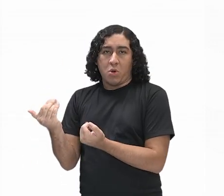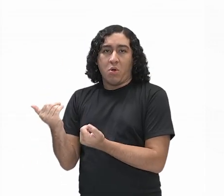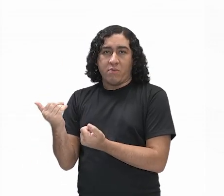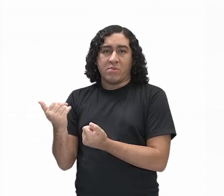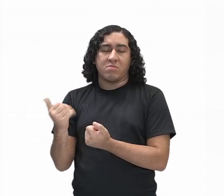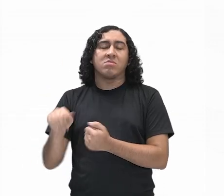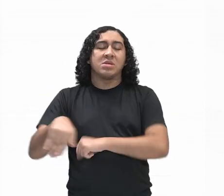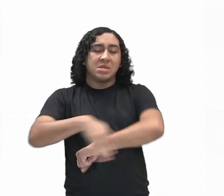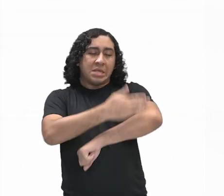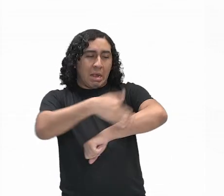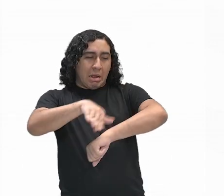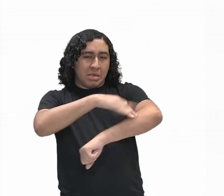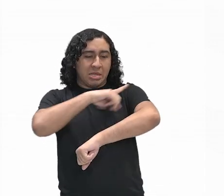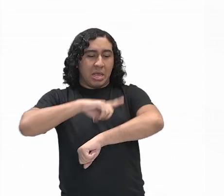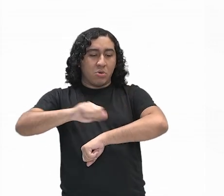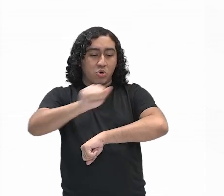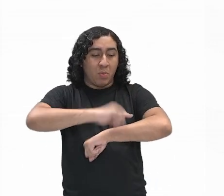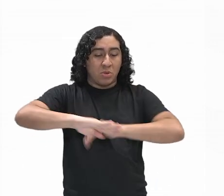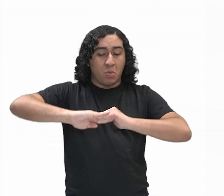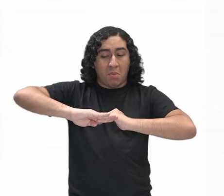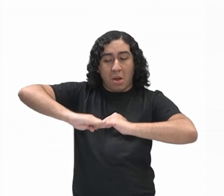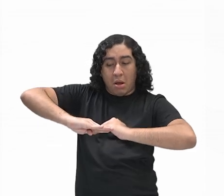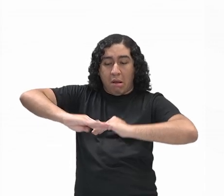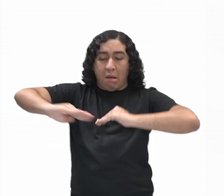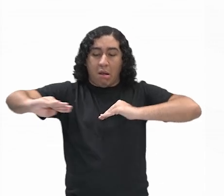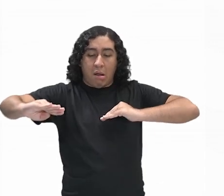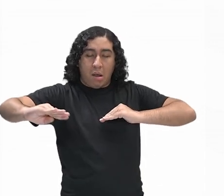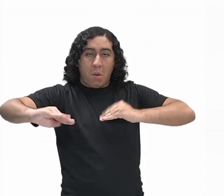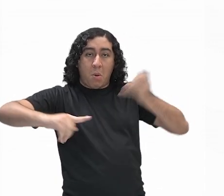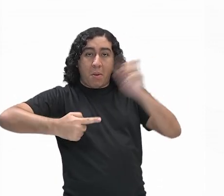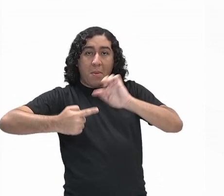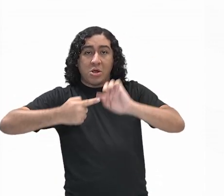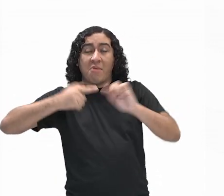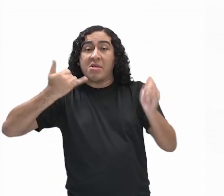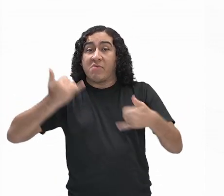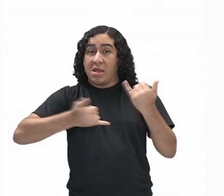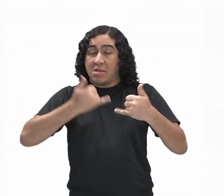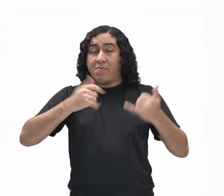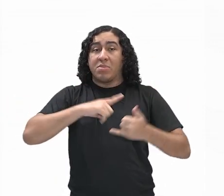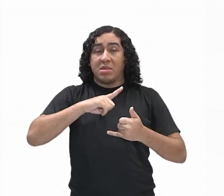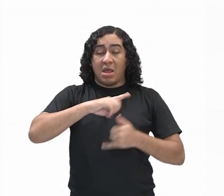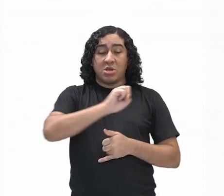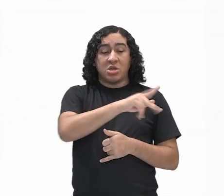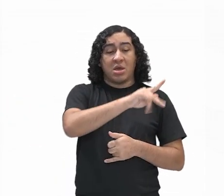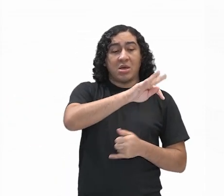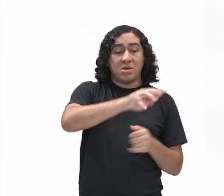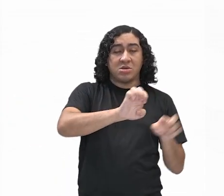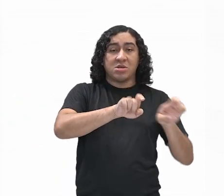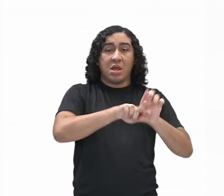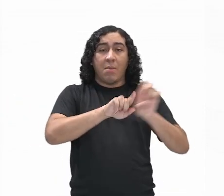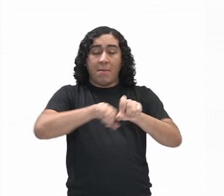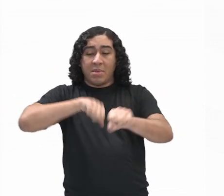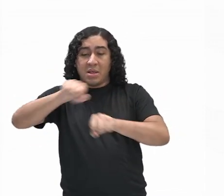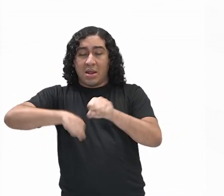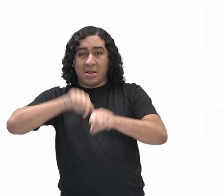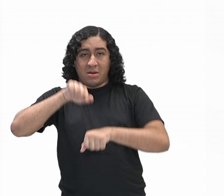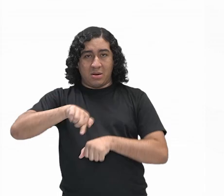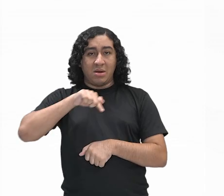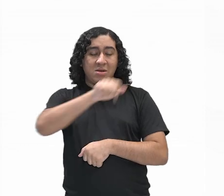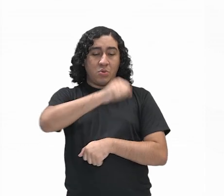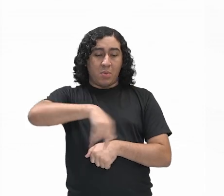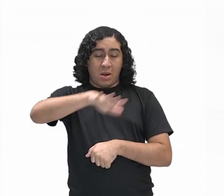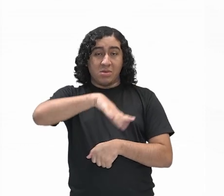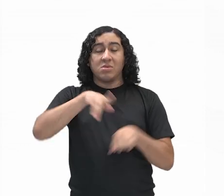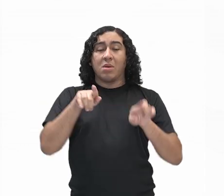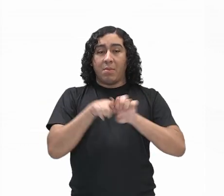em cidades com malha viária plana e de lazer, dividindo espaço com skates e bicicletas nas pistas e nas